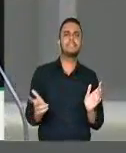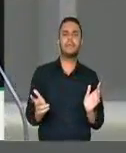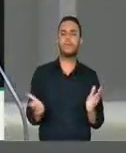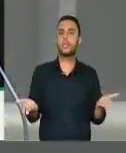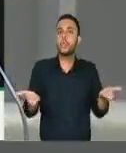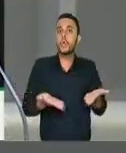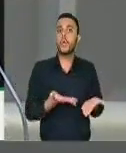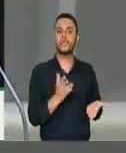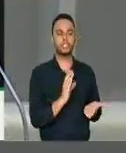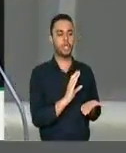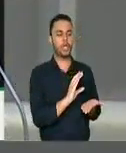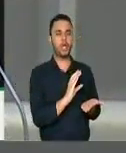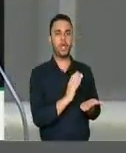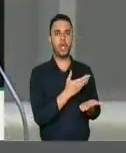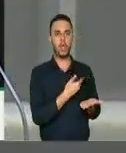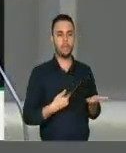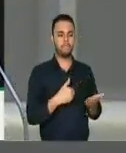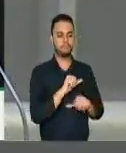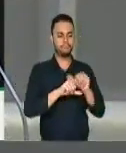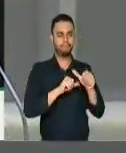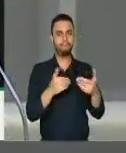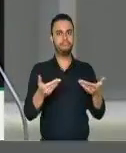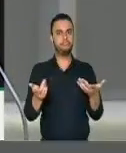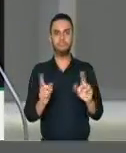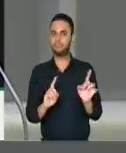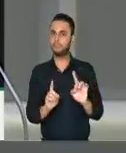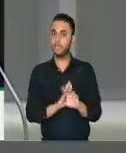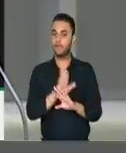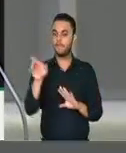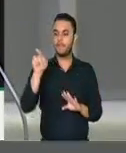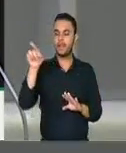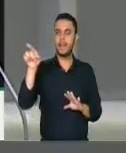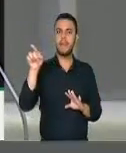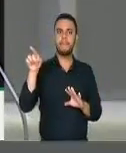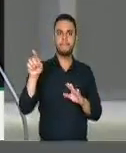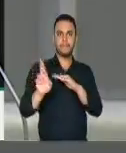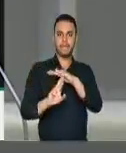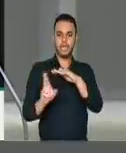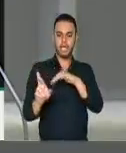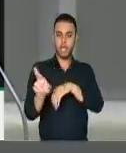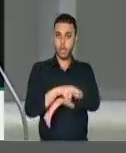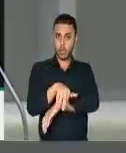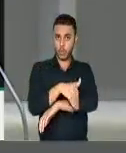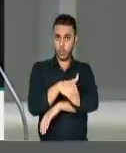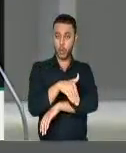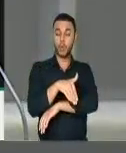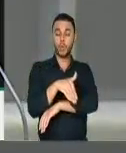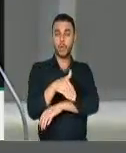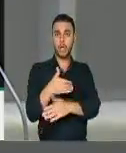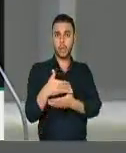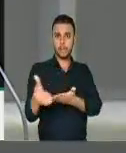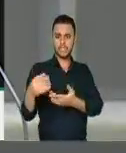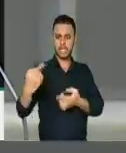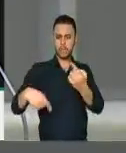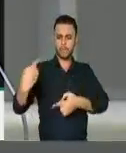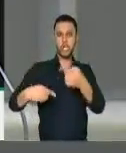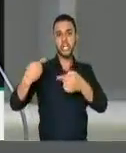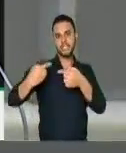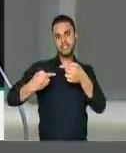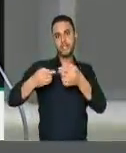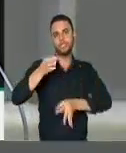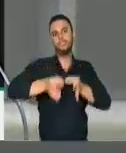agora governo, foi às ruas e fez o julgamento político da presidenta Dilma.